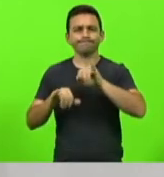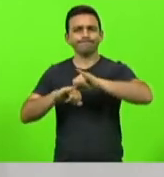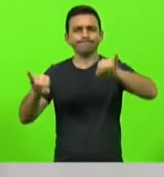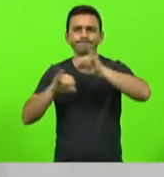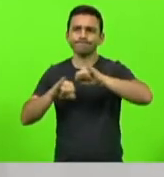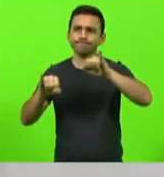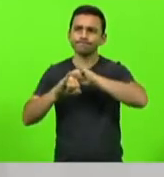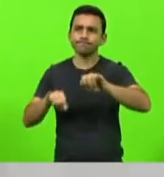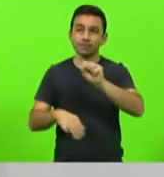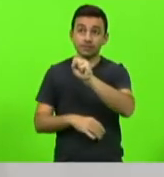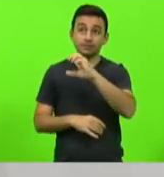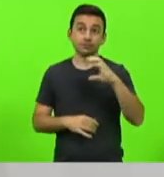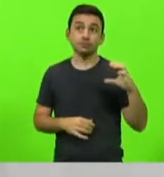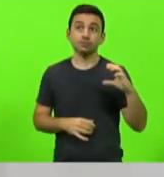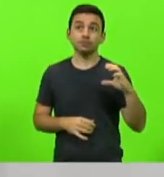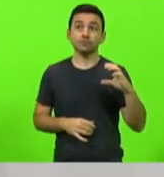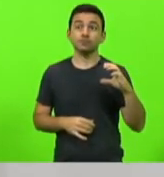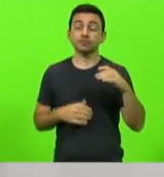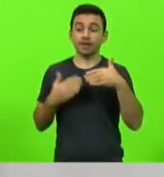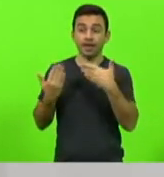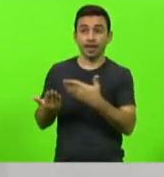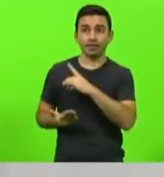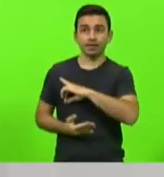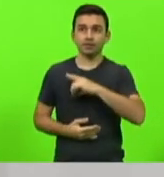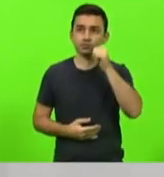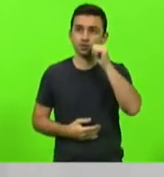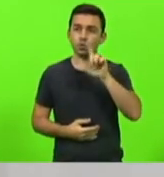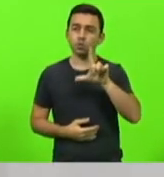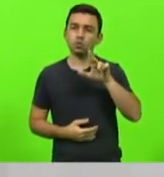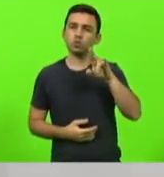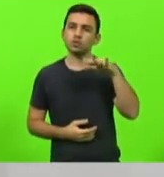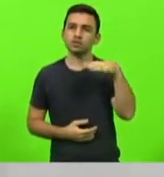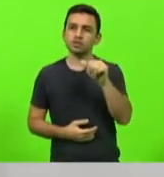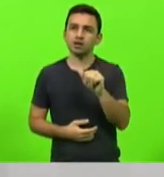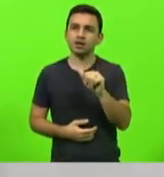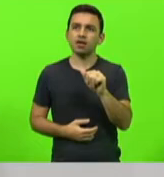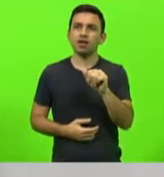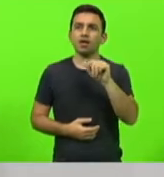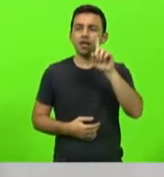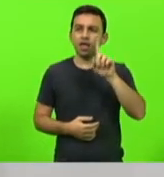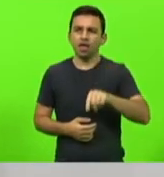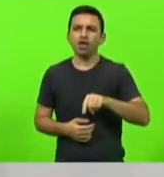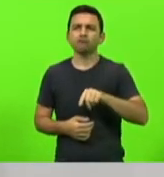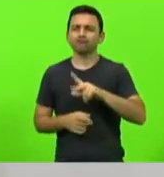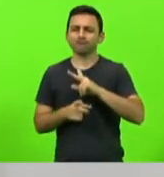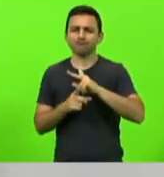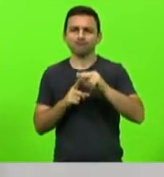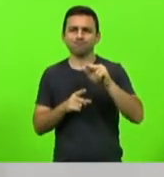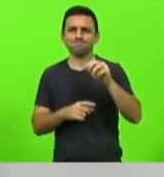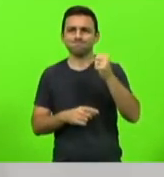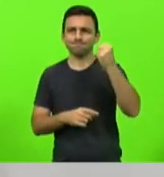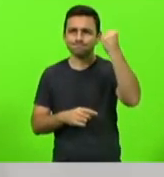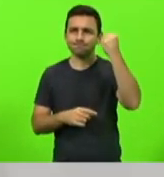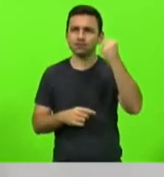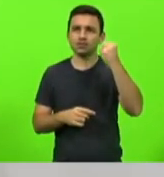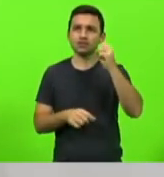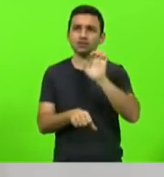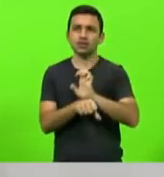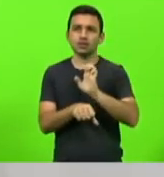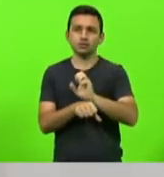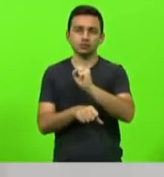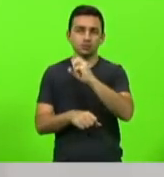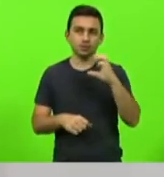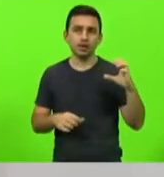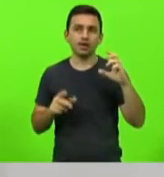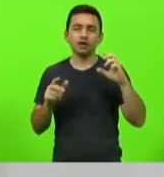Catarina, onde coloca a delegada Lúcia como uma das heroínas de nosso Estado, ao lado de Anita